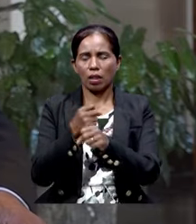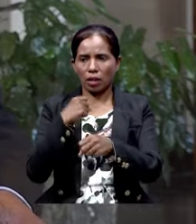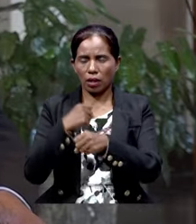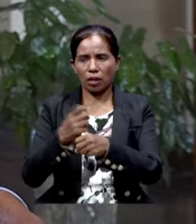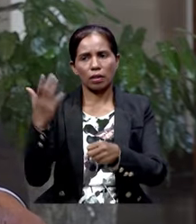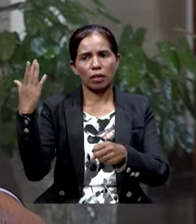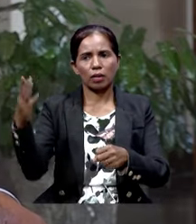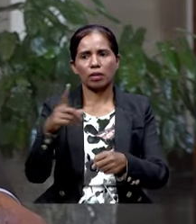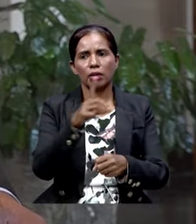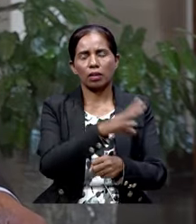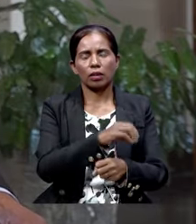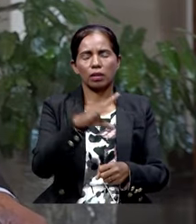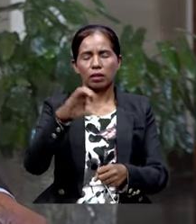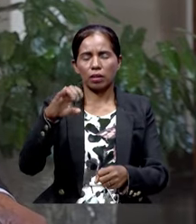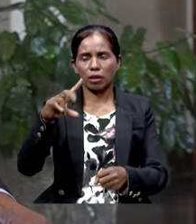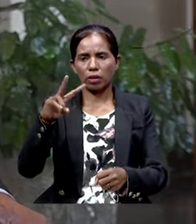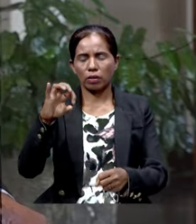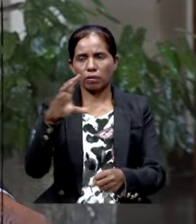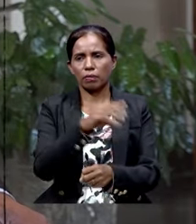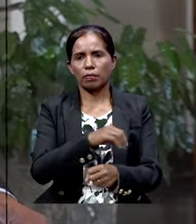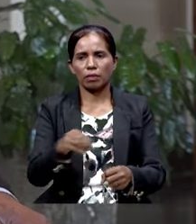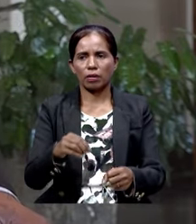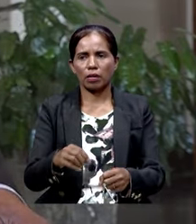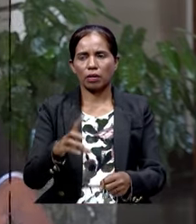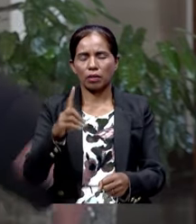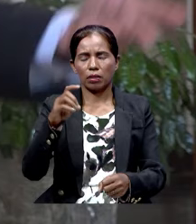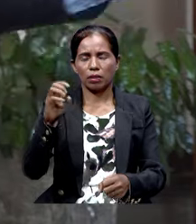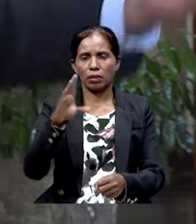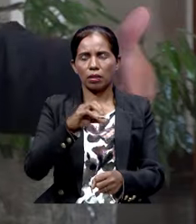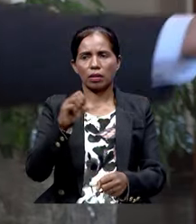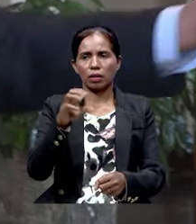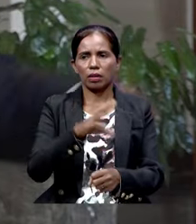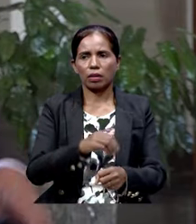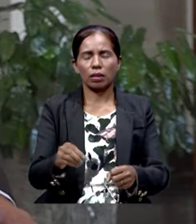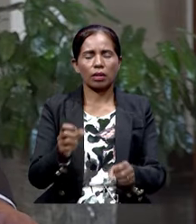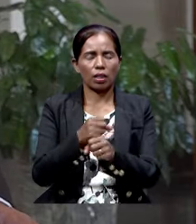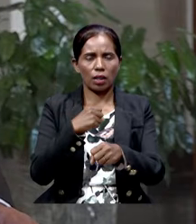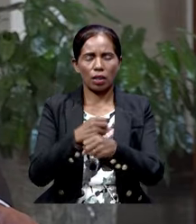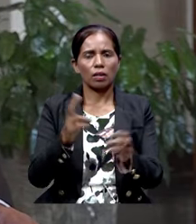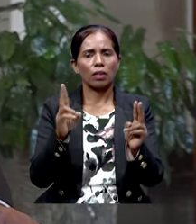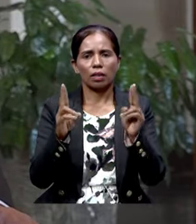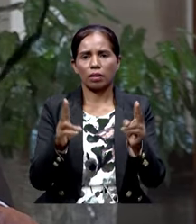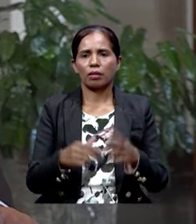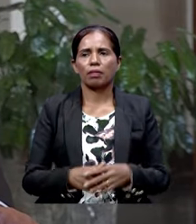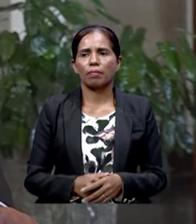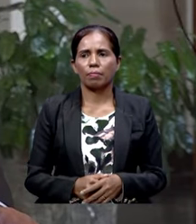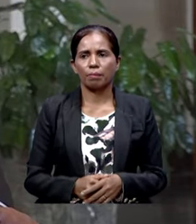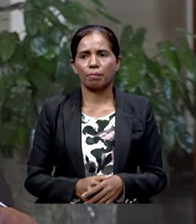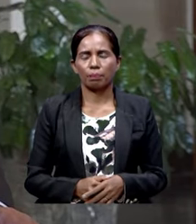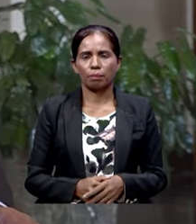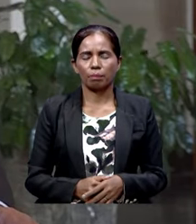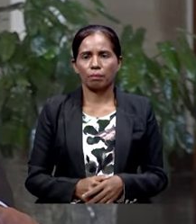ve Silvia e do de Xerox, seta que de.